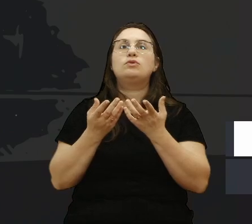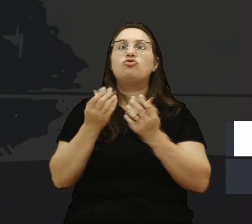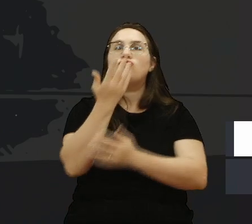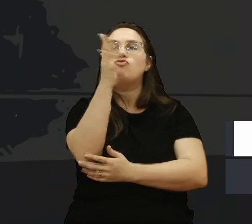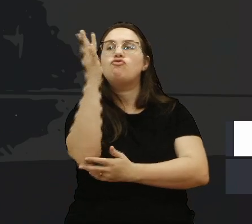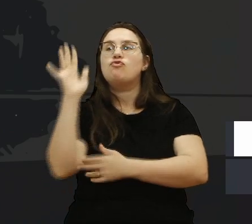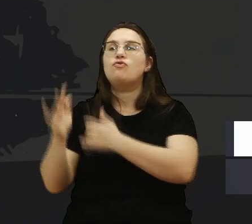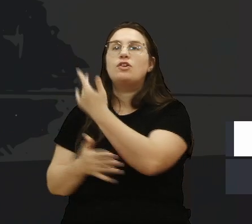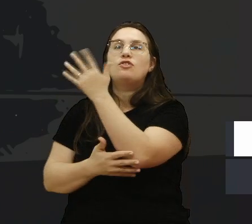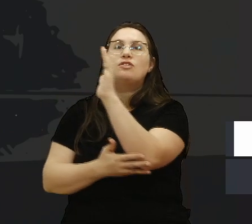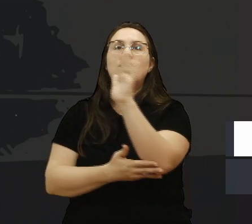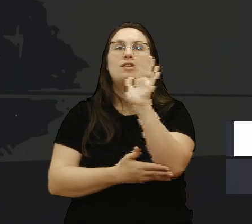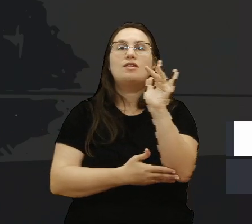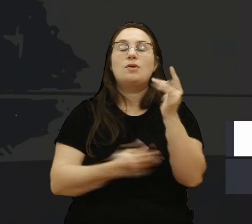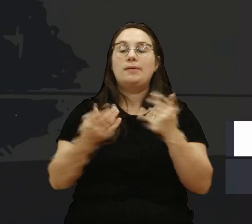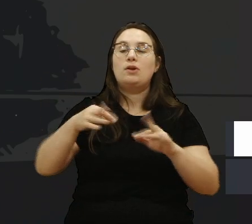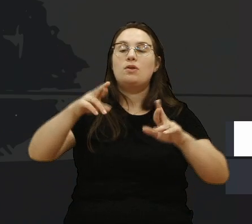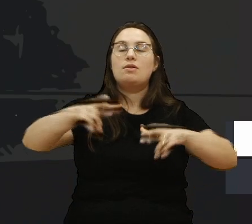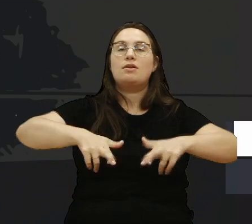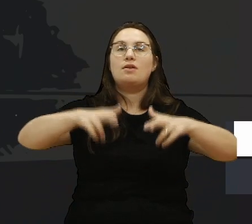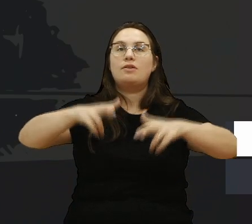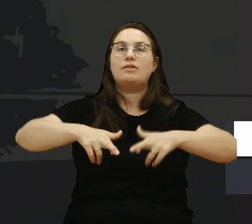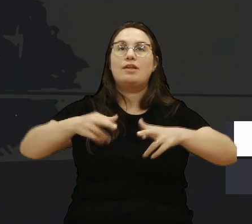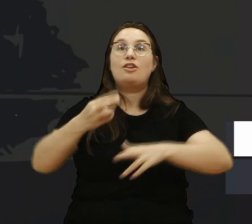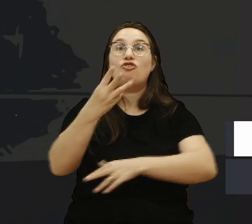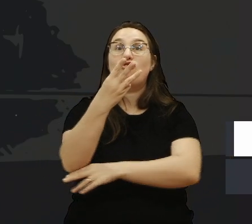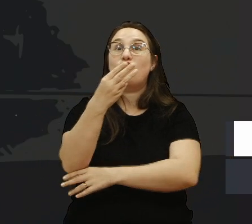vegetação nativa na nossa região de